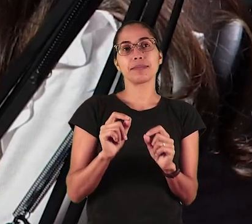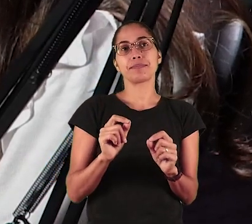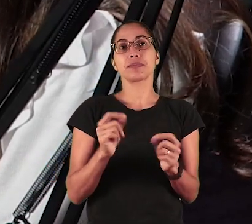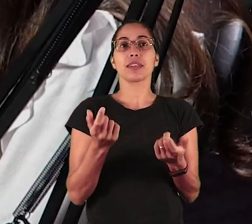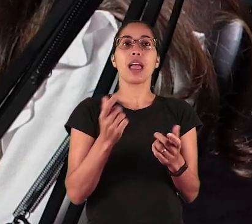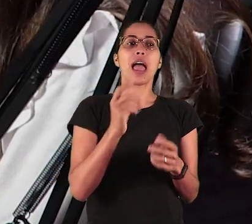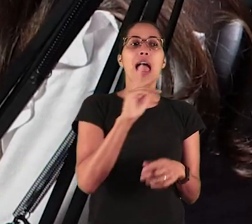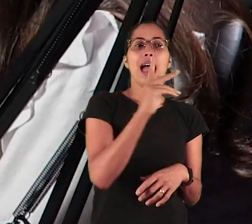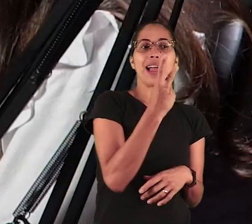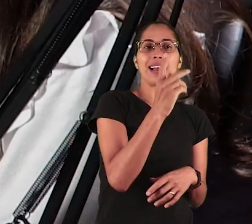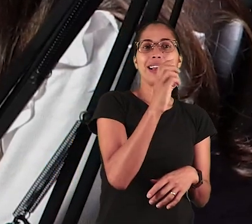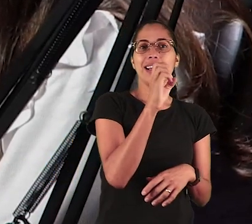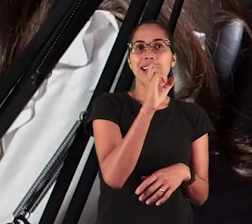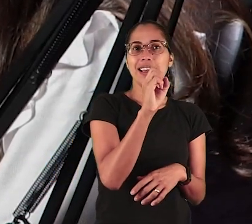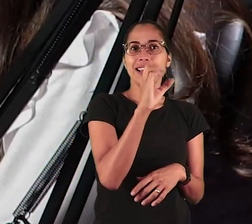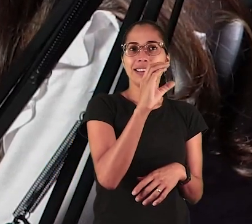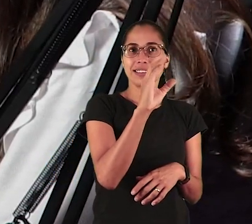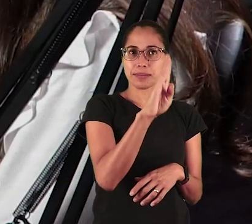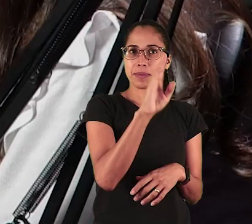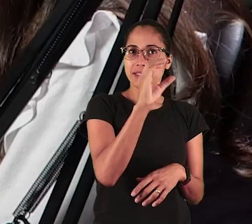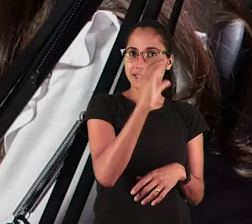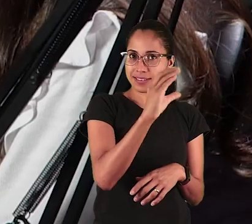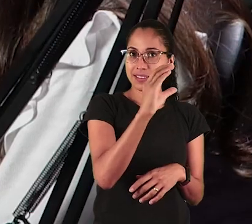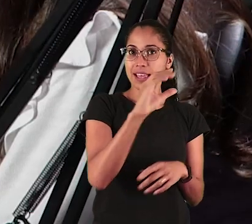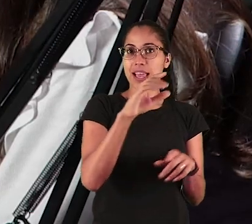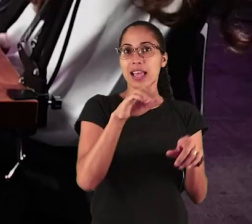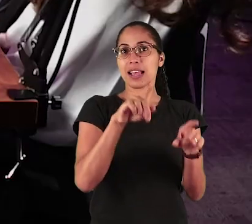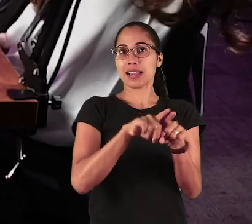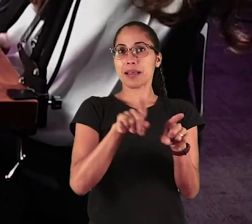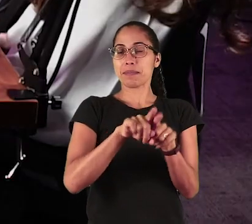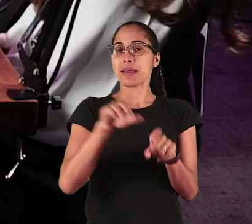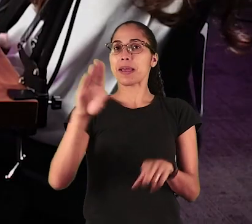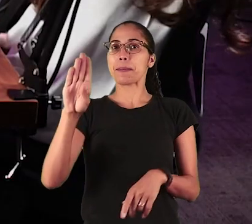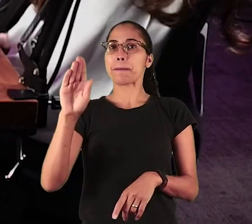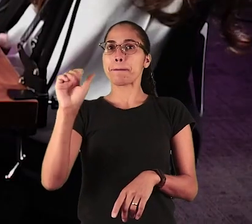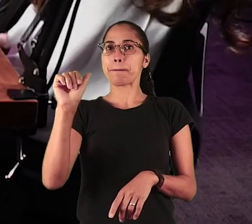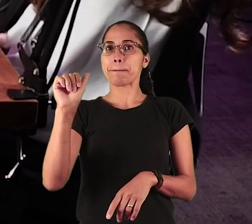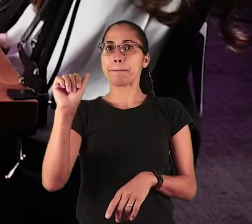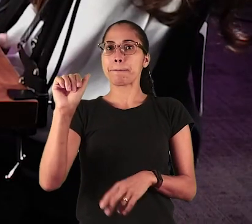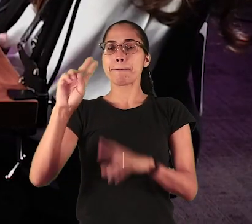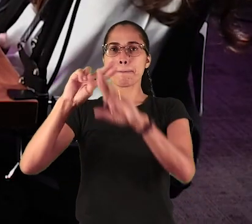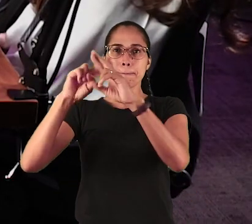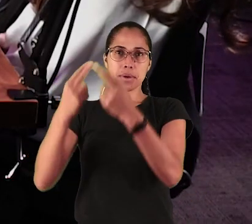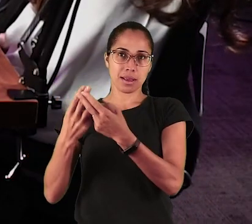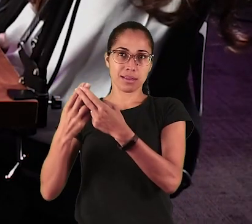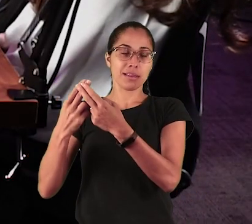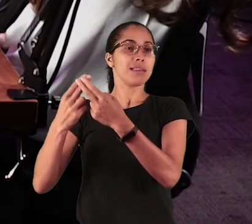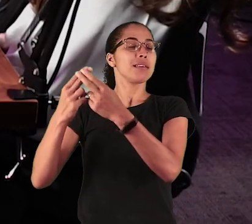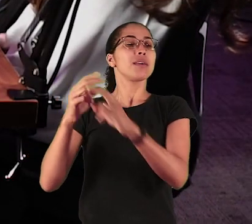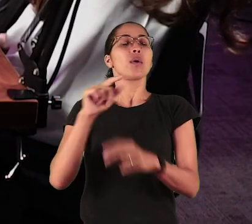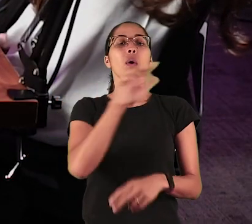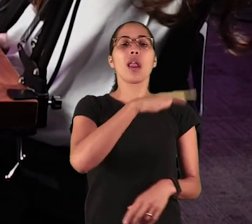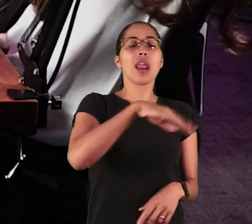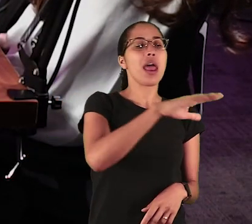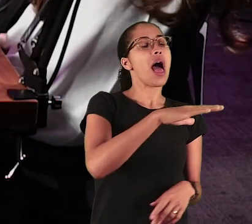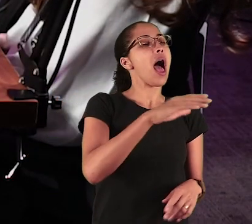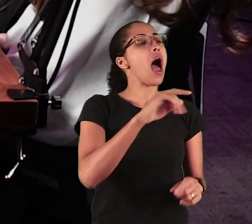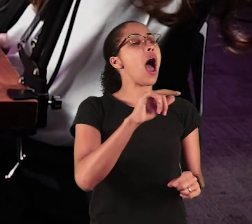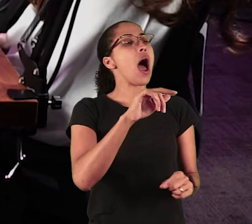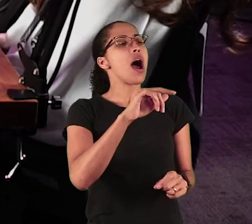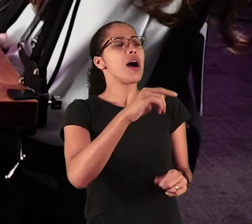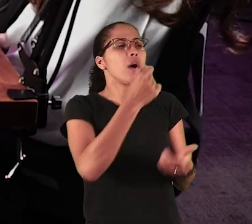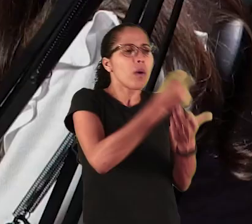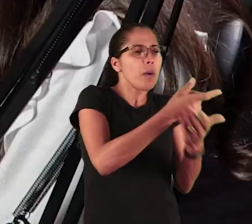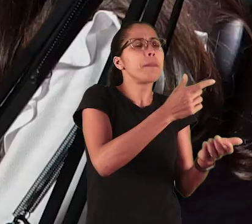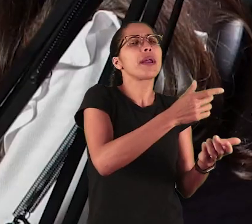pelo HSBC não desculpa ao contrário Bradesco eu falei porque não já tive Meus dois filhos já fiz ali